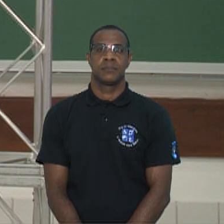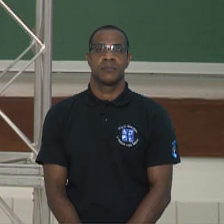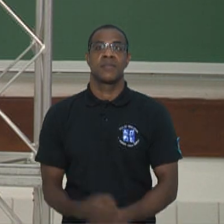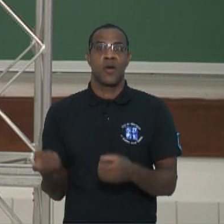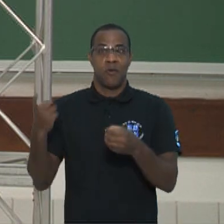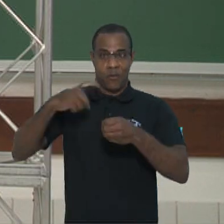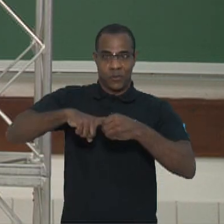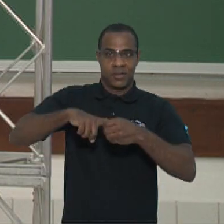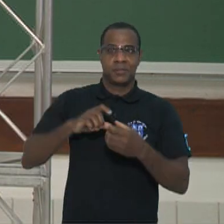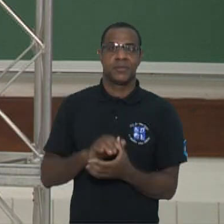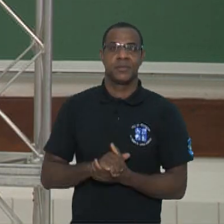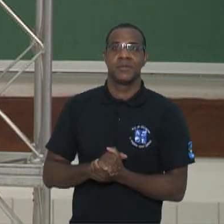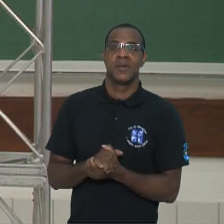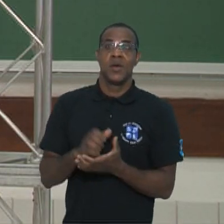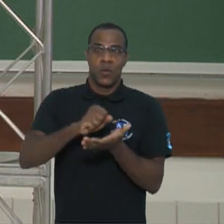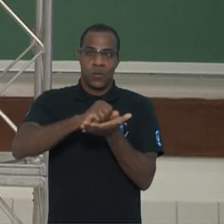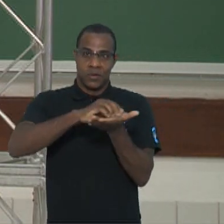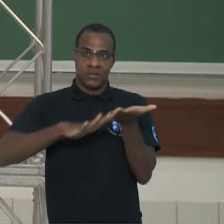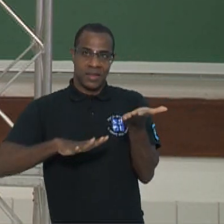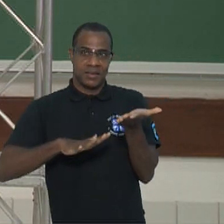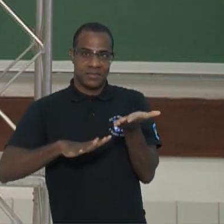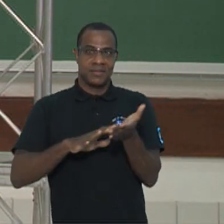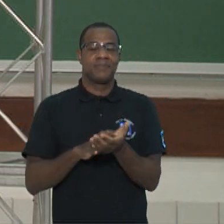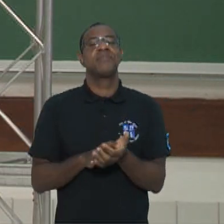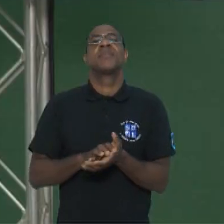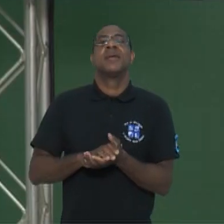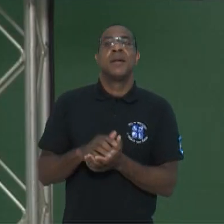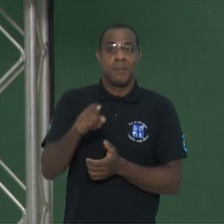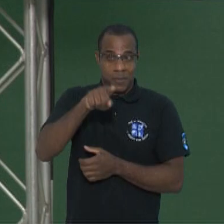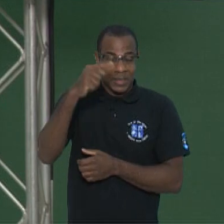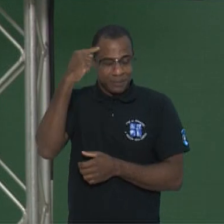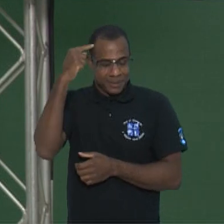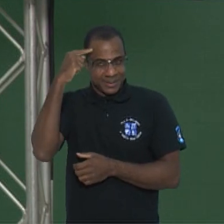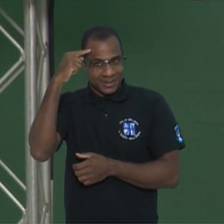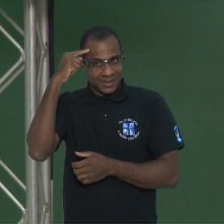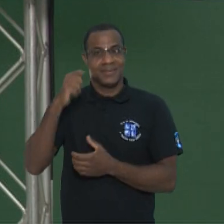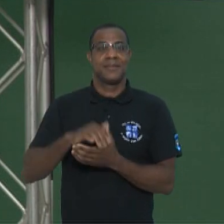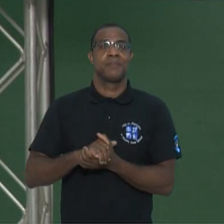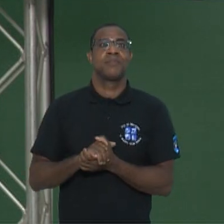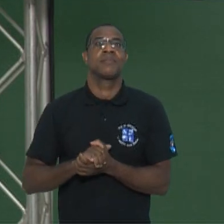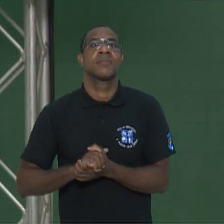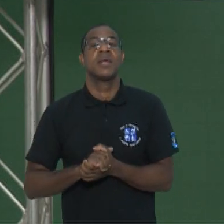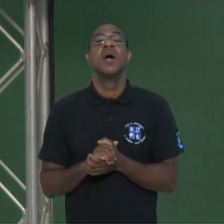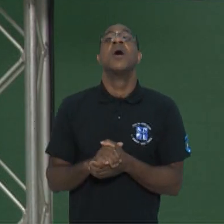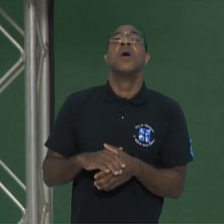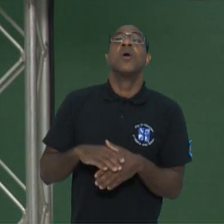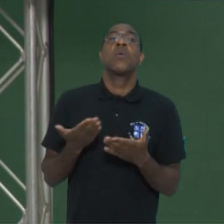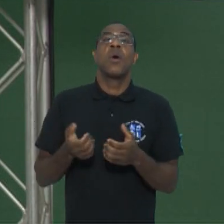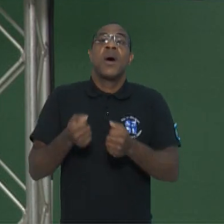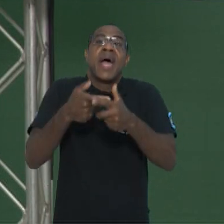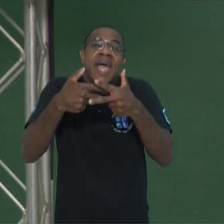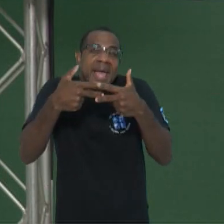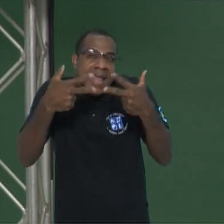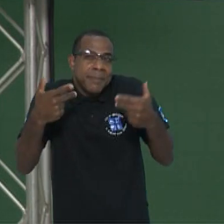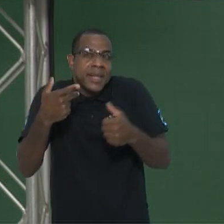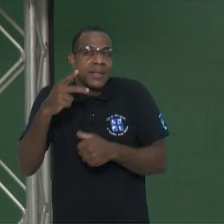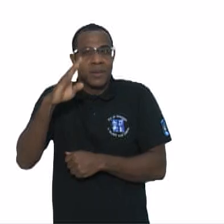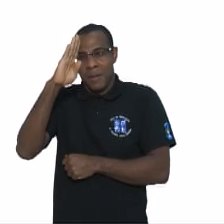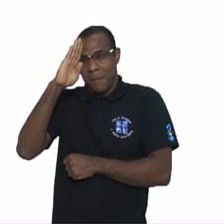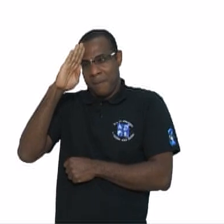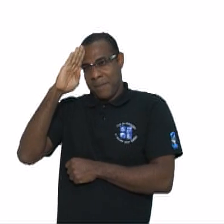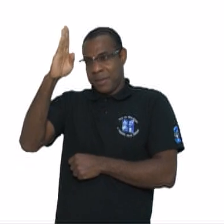Voltamos então ali com o exercício que ficou para vocês pensarem nos elementos considerados extremamente importantes para a dominação